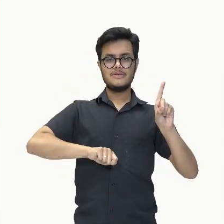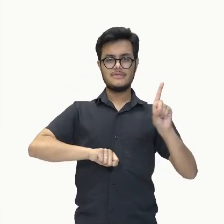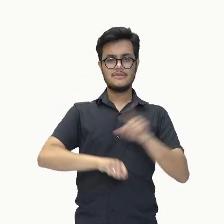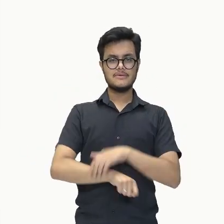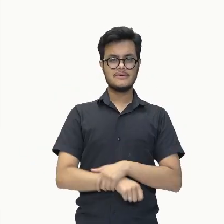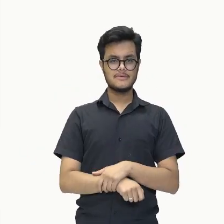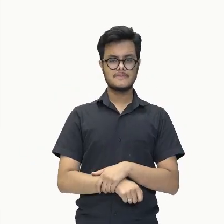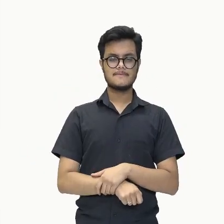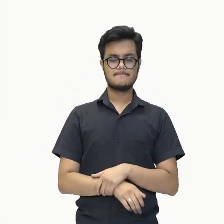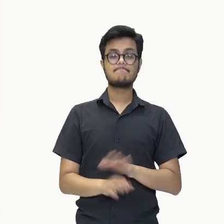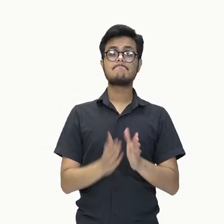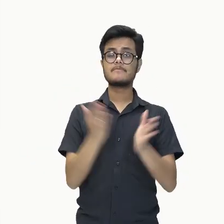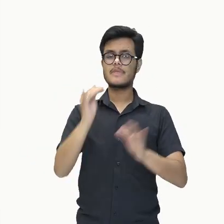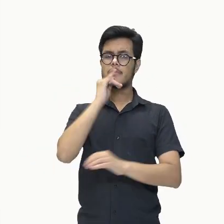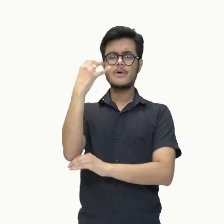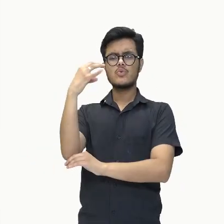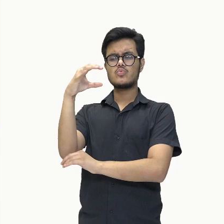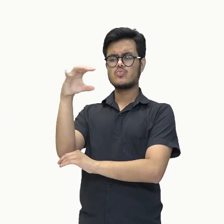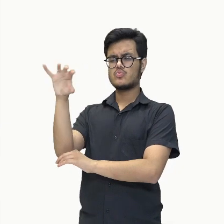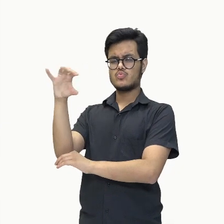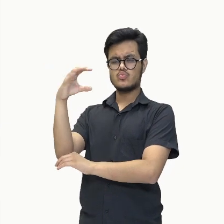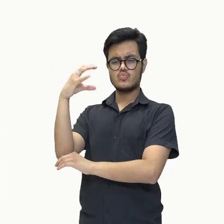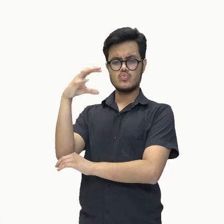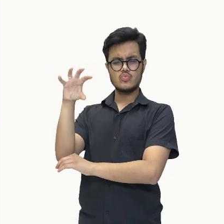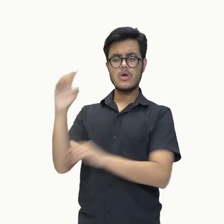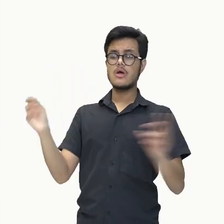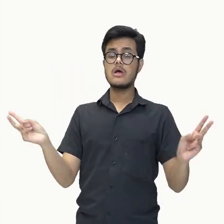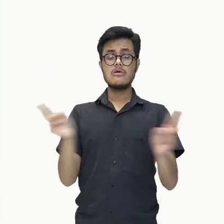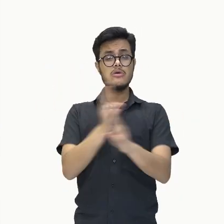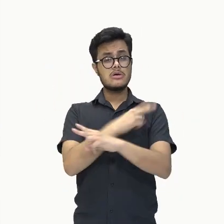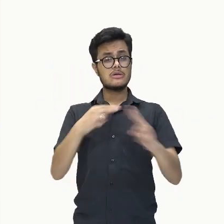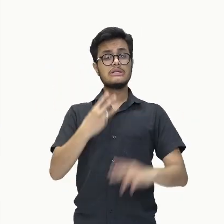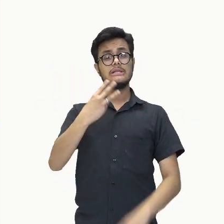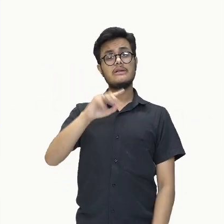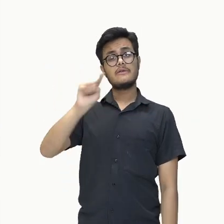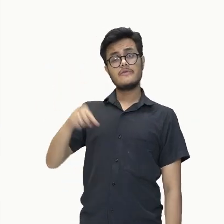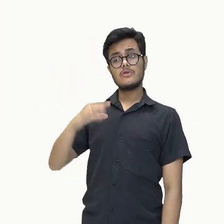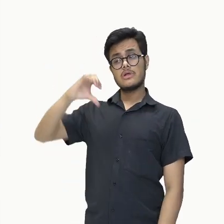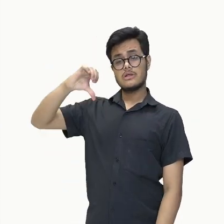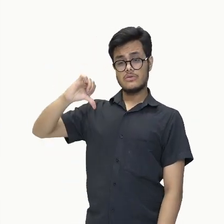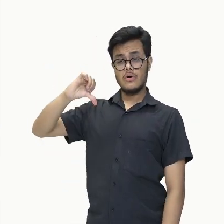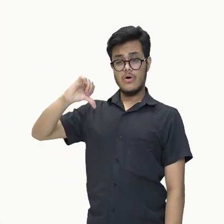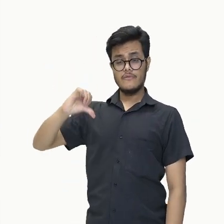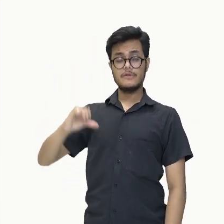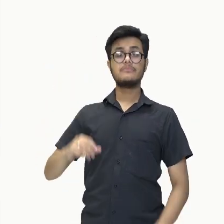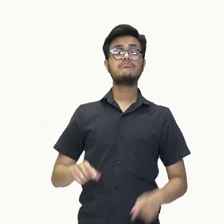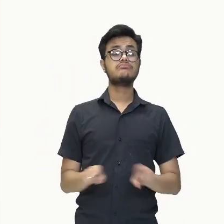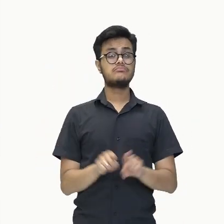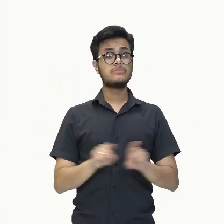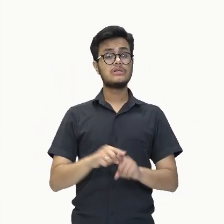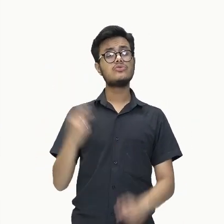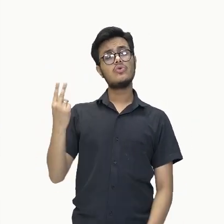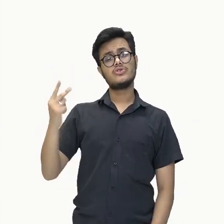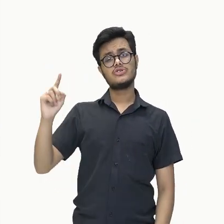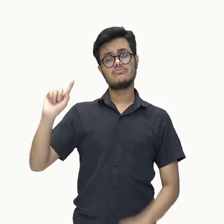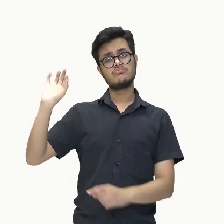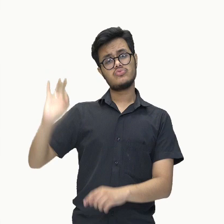Por outro lado, o ventilador e circulador aumentou 3,9% e o climatizador aumentou